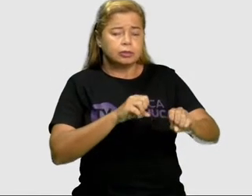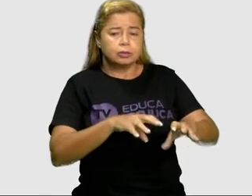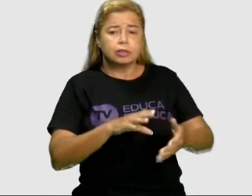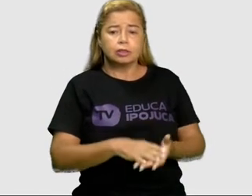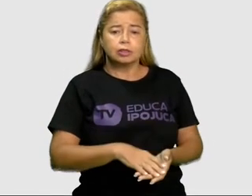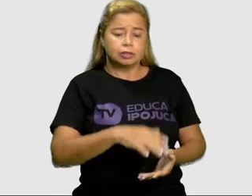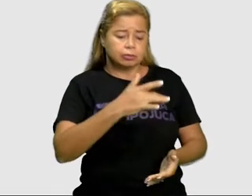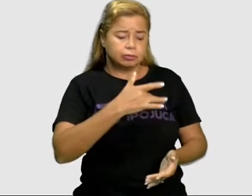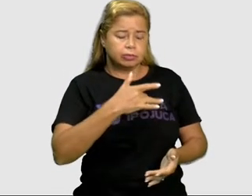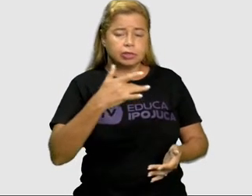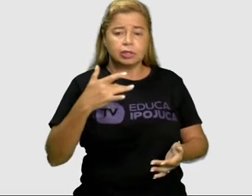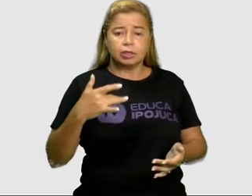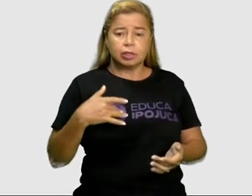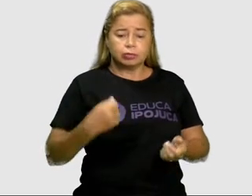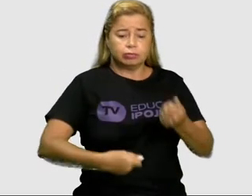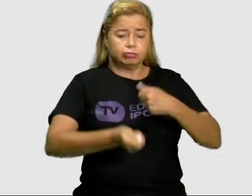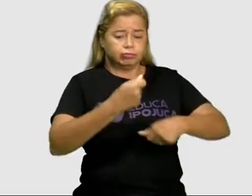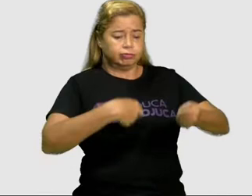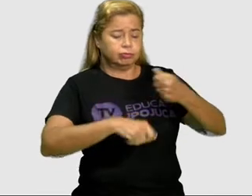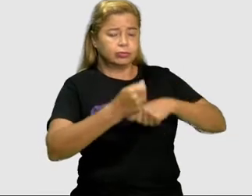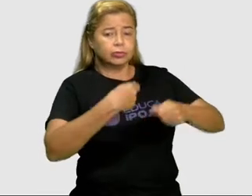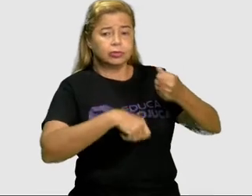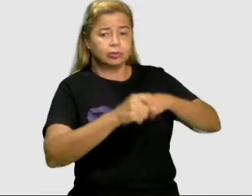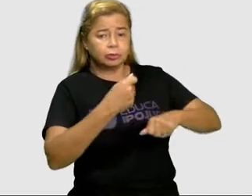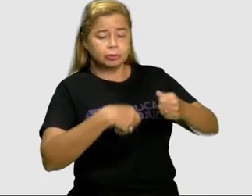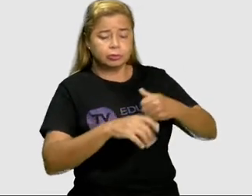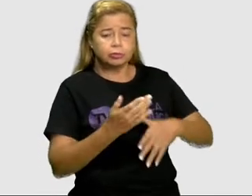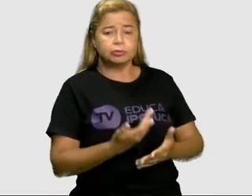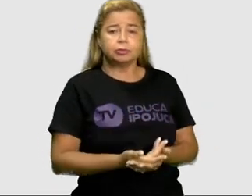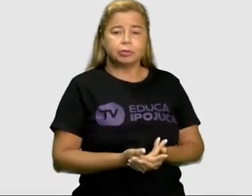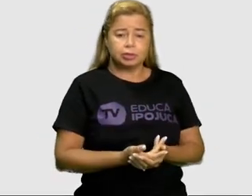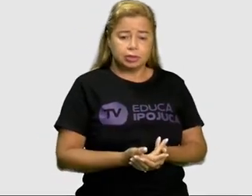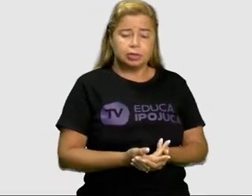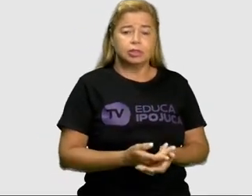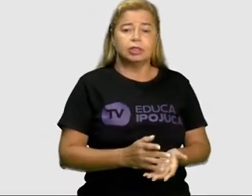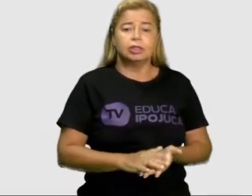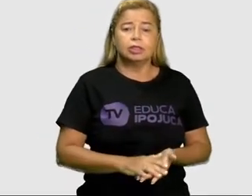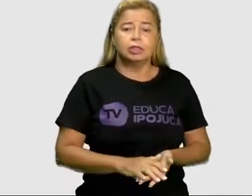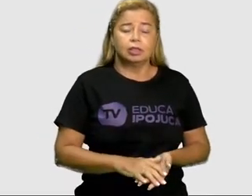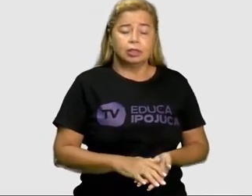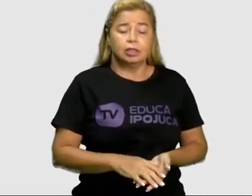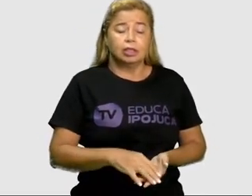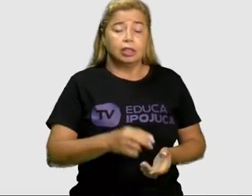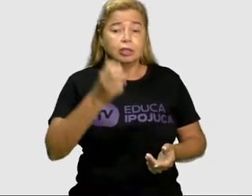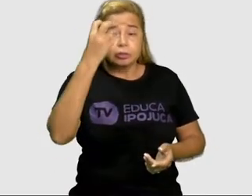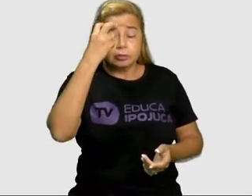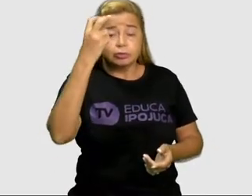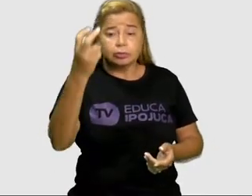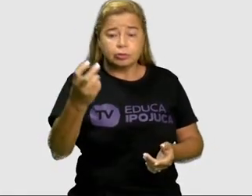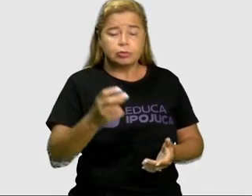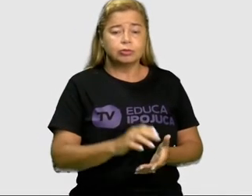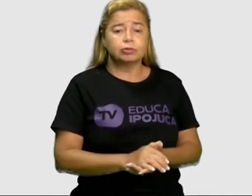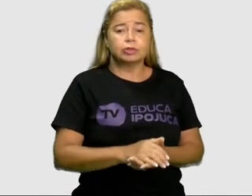saúde economia e entre outras áreas tá